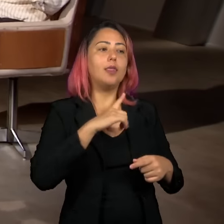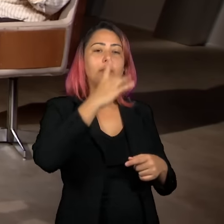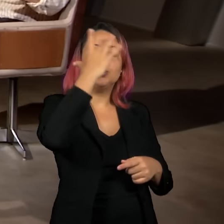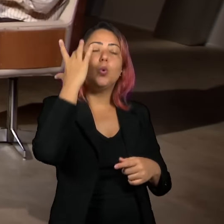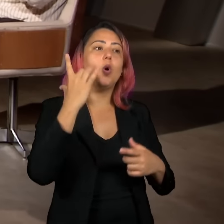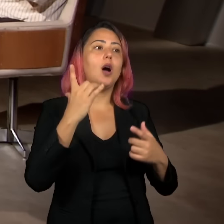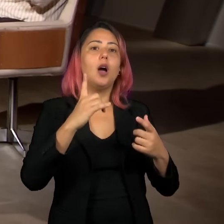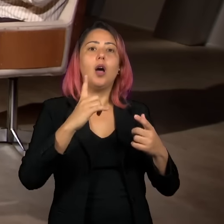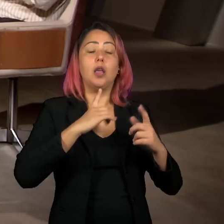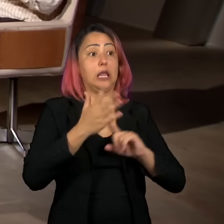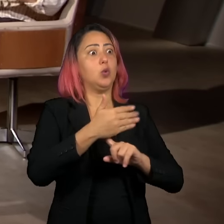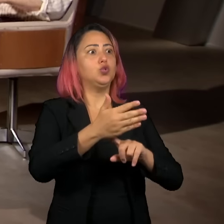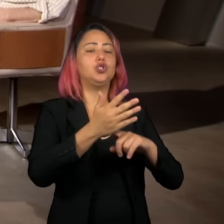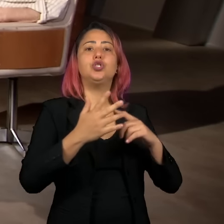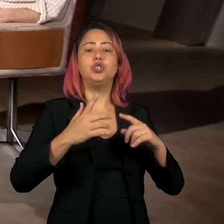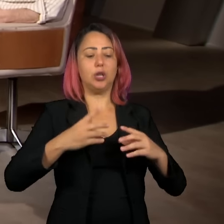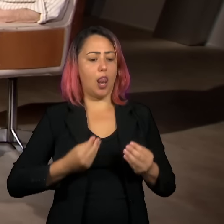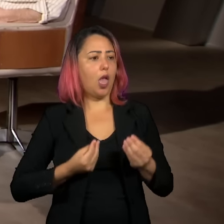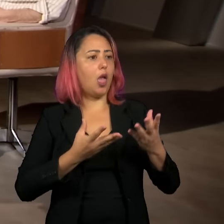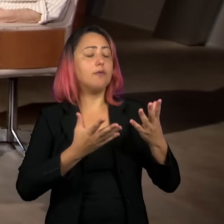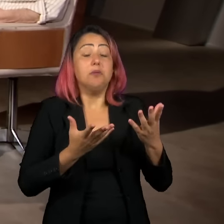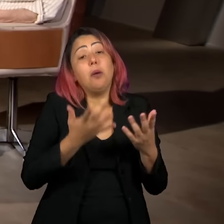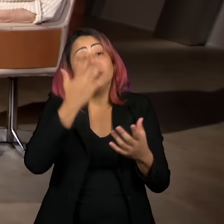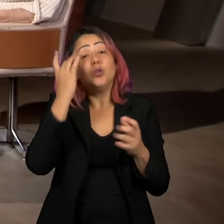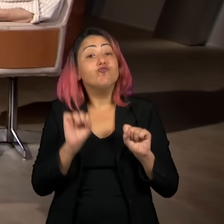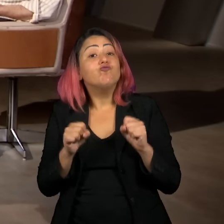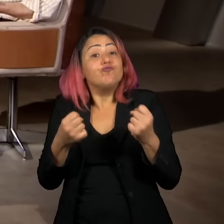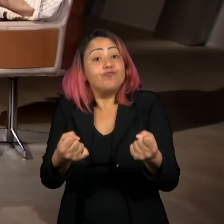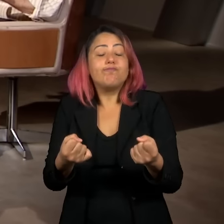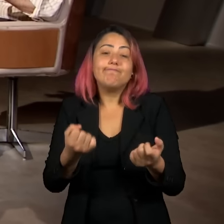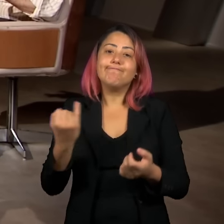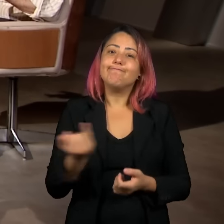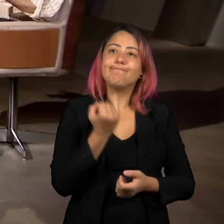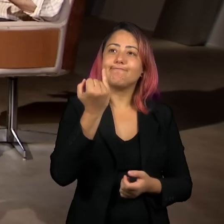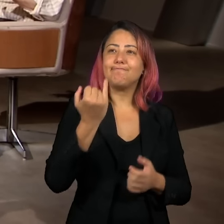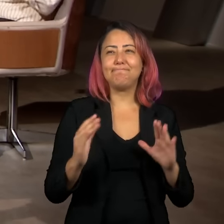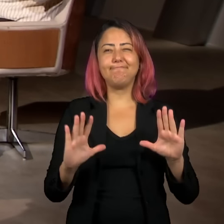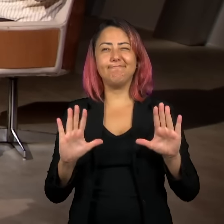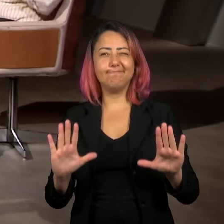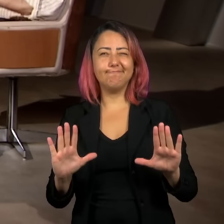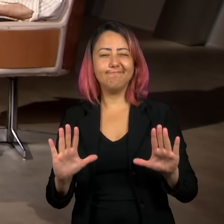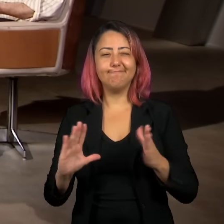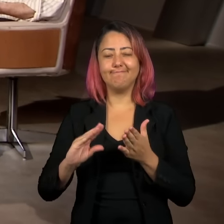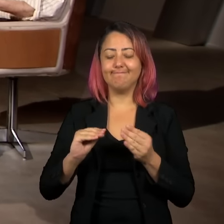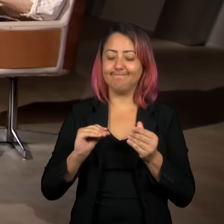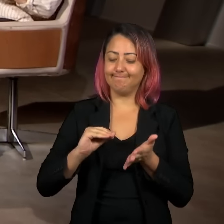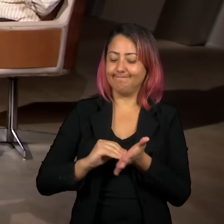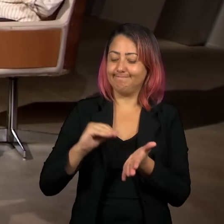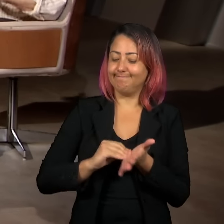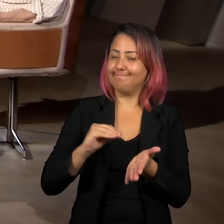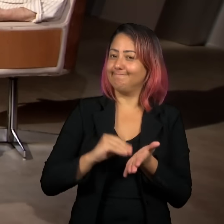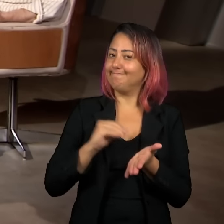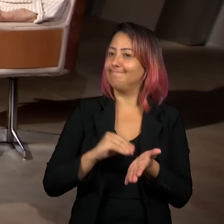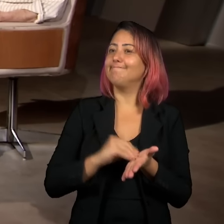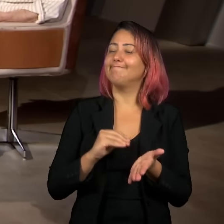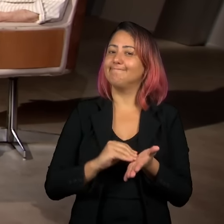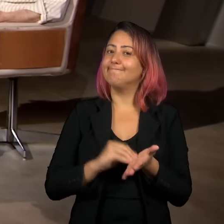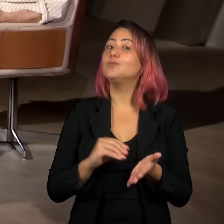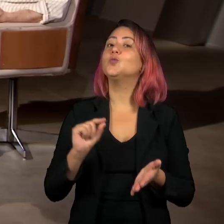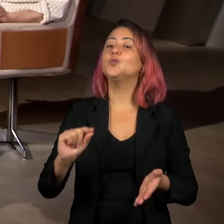e assim né Faz o que pode agora falta falta uma política falta